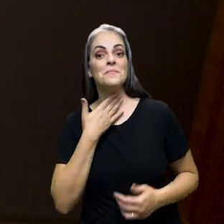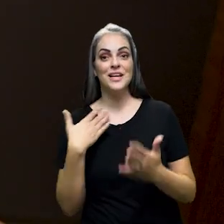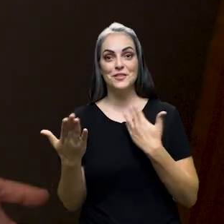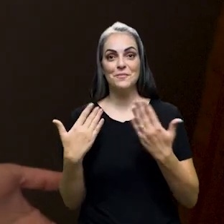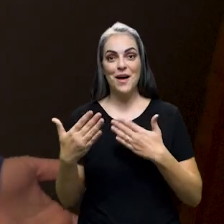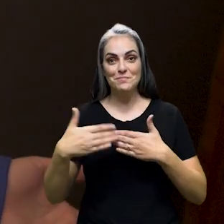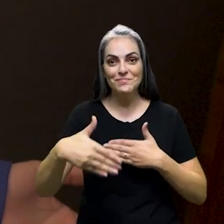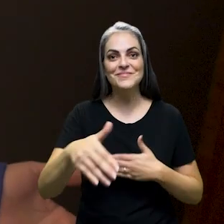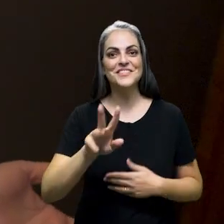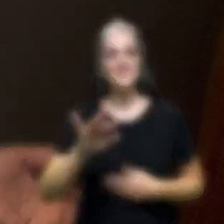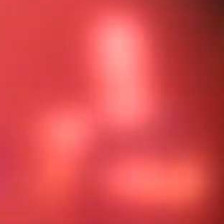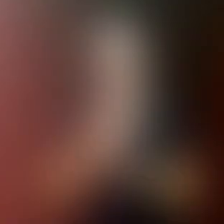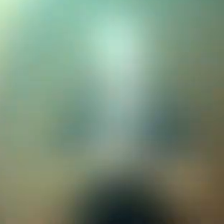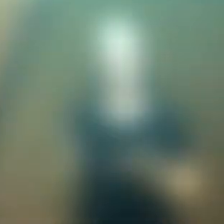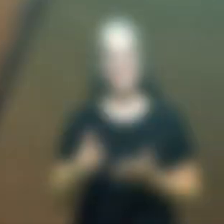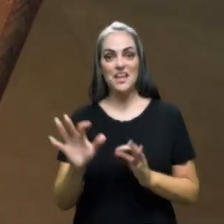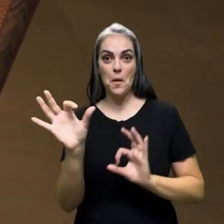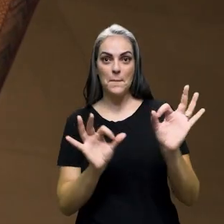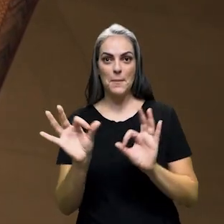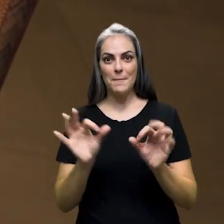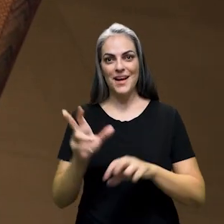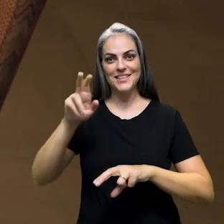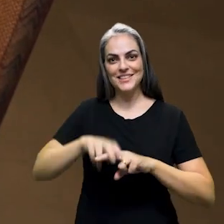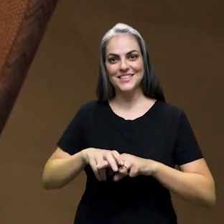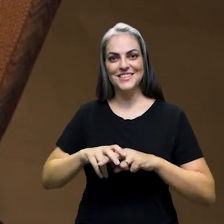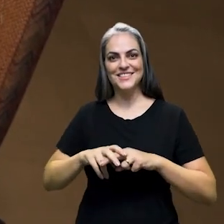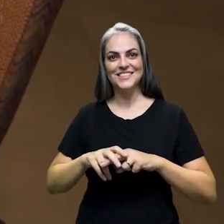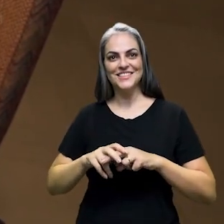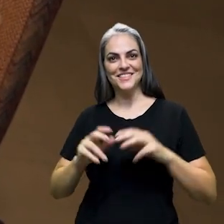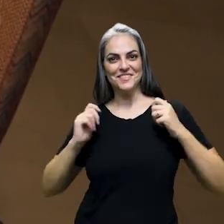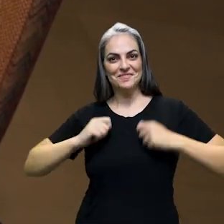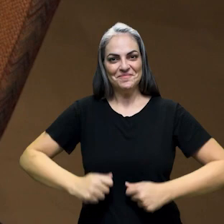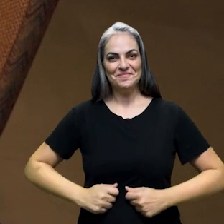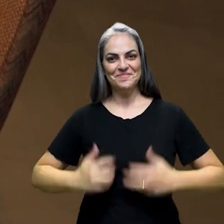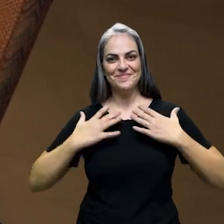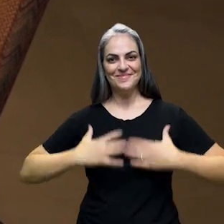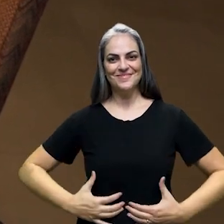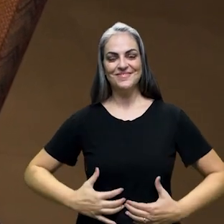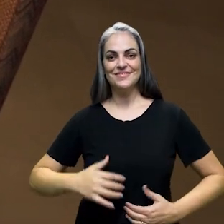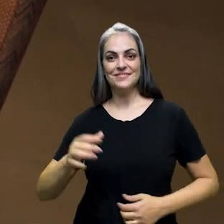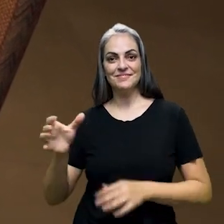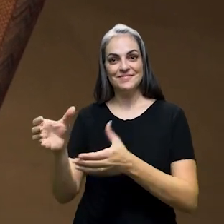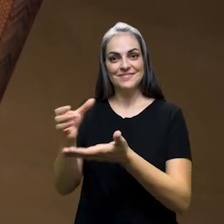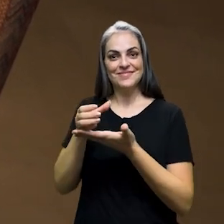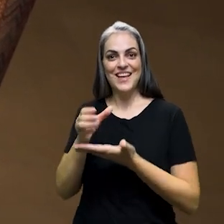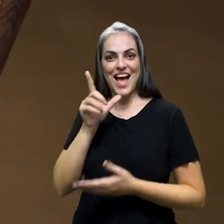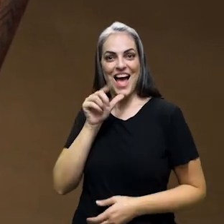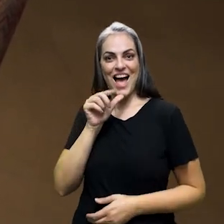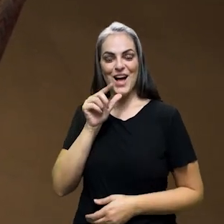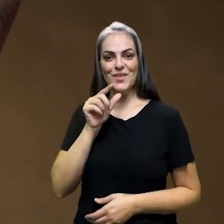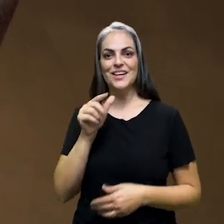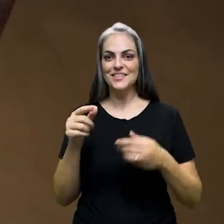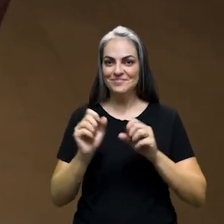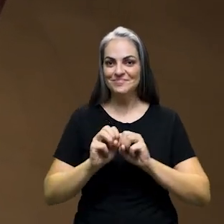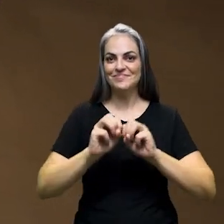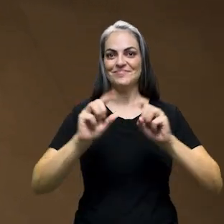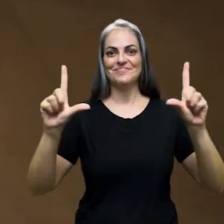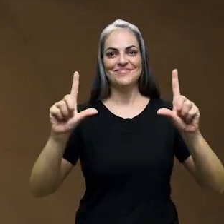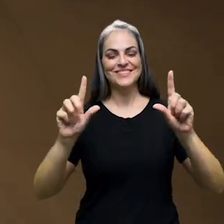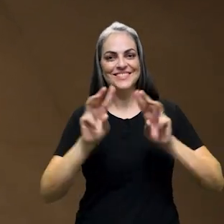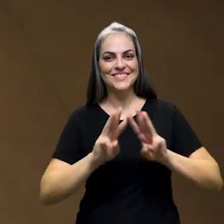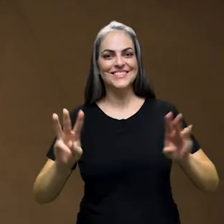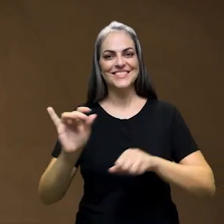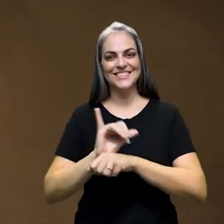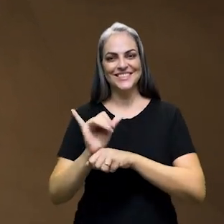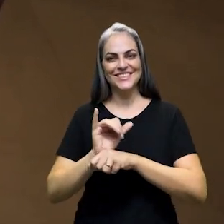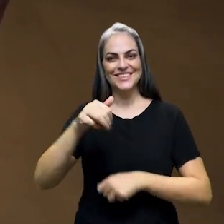bate-papo já já vai começar. Arruma uma cadeira, veste o seu colete, pega uma água para se hidratar e abre o canal do